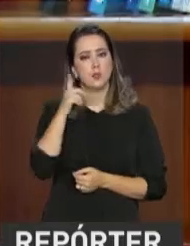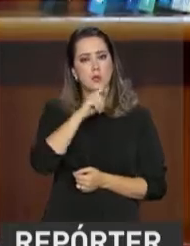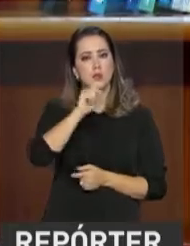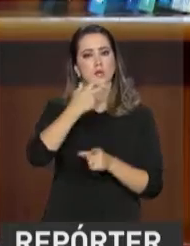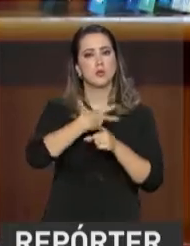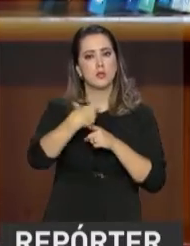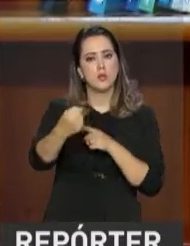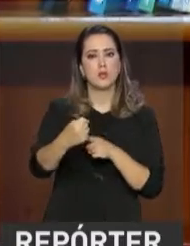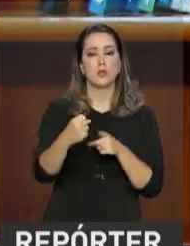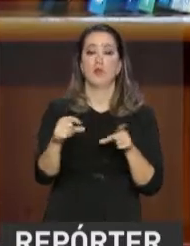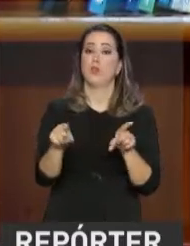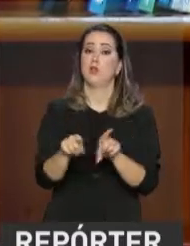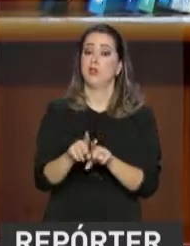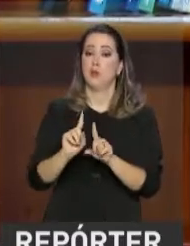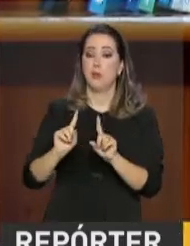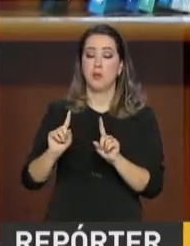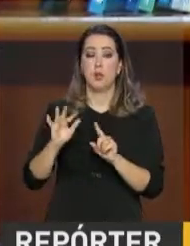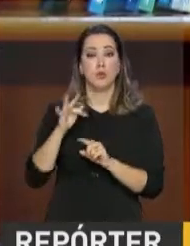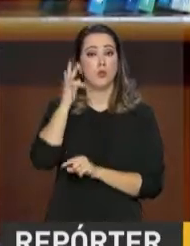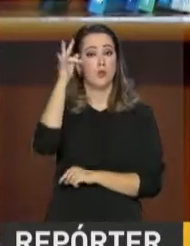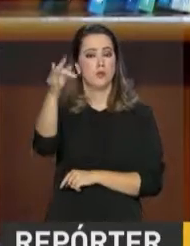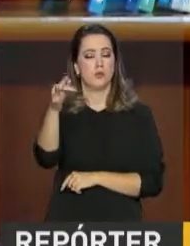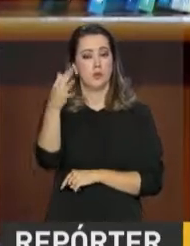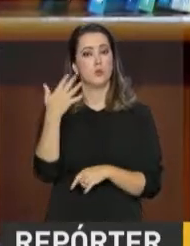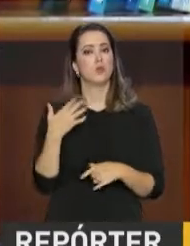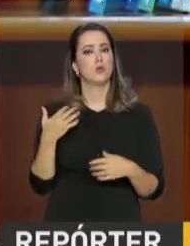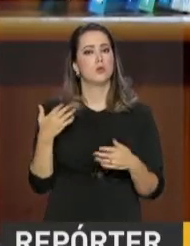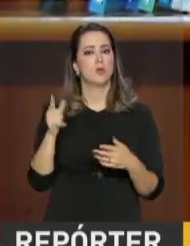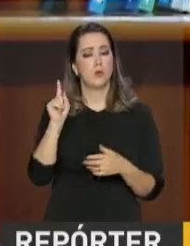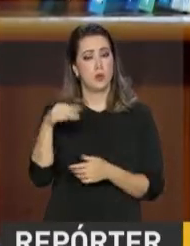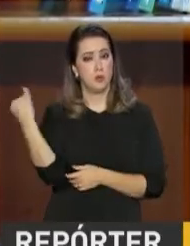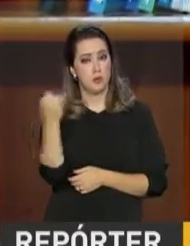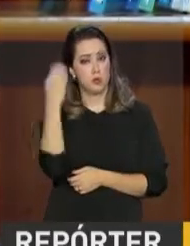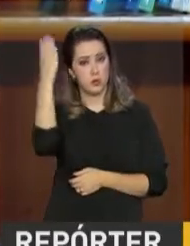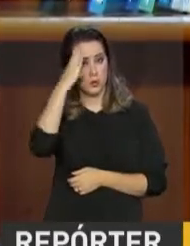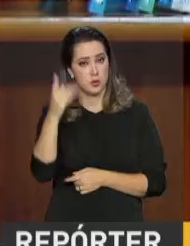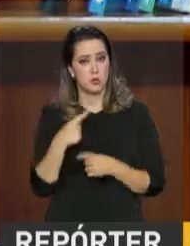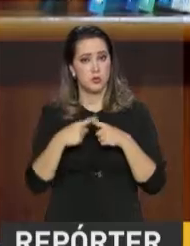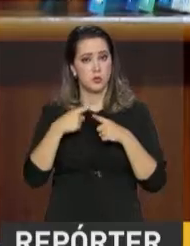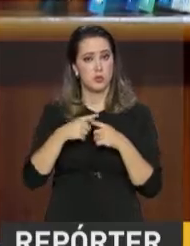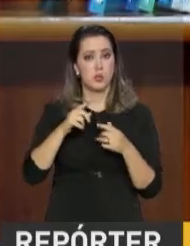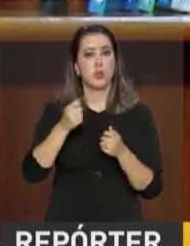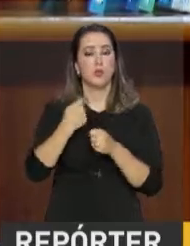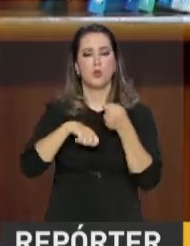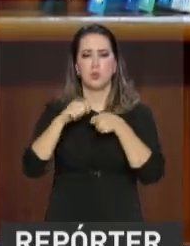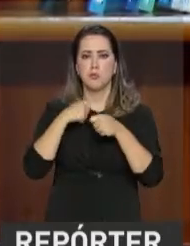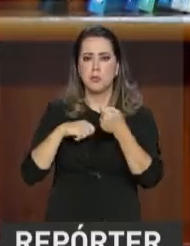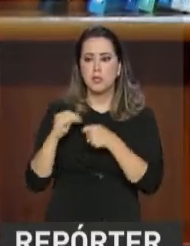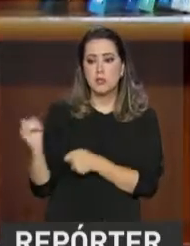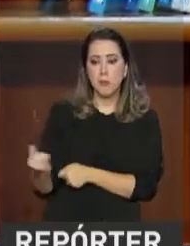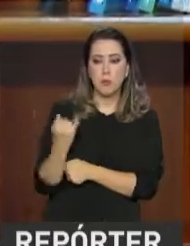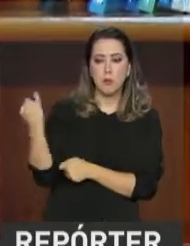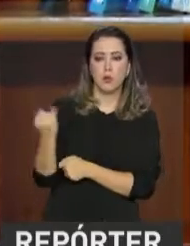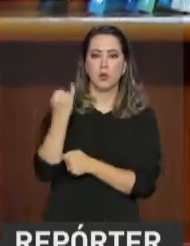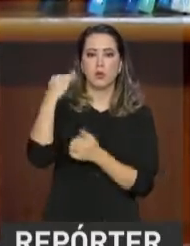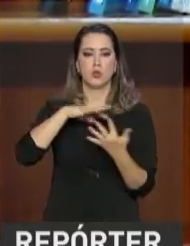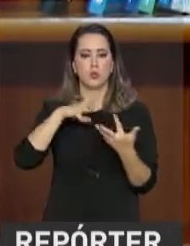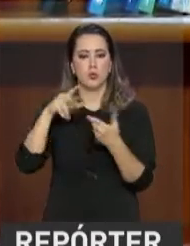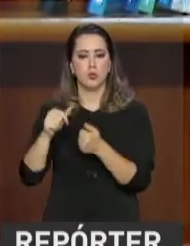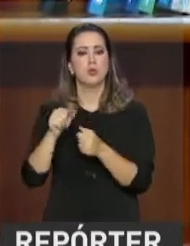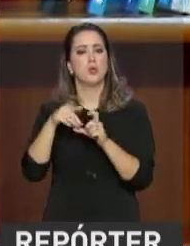futuro a participação do brasil é fundamental porque o brasil uma das maiores economias do mundo é um país continental